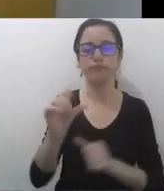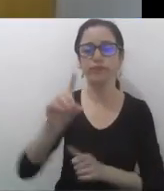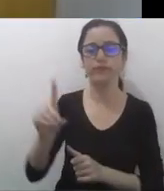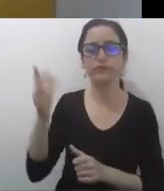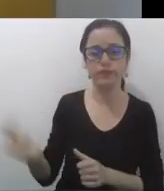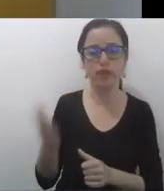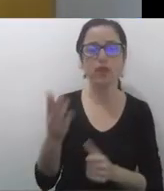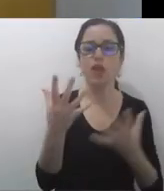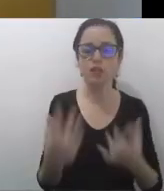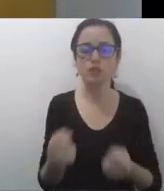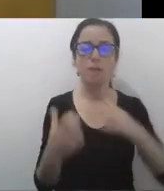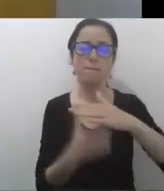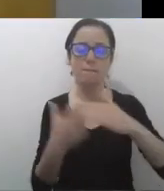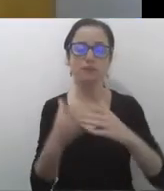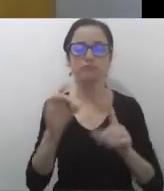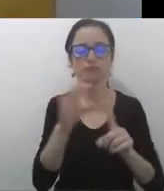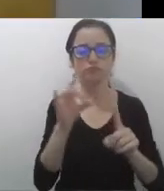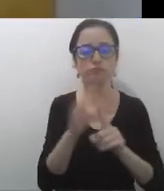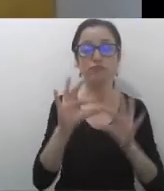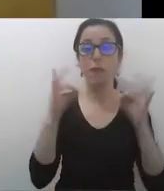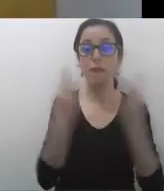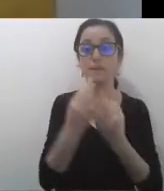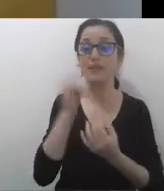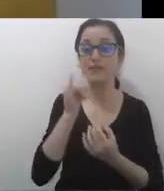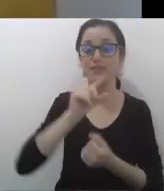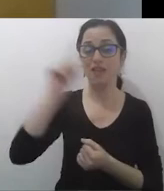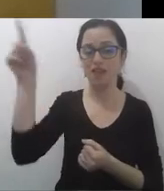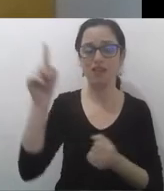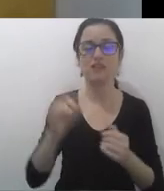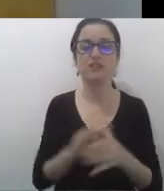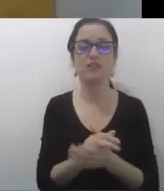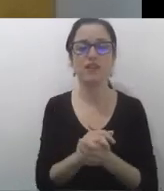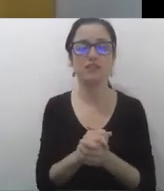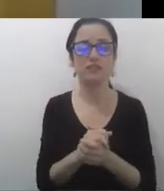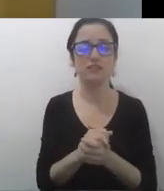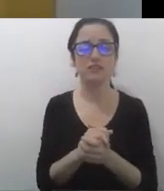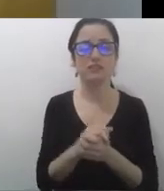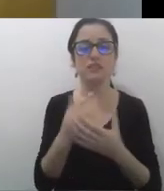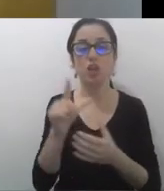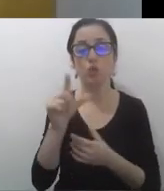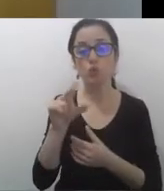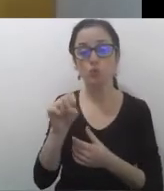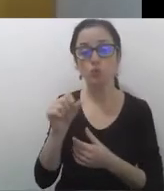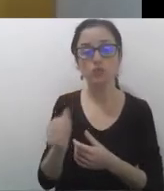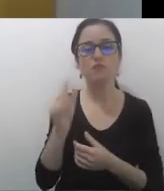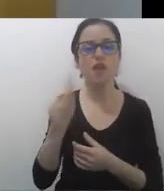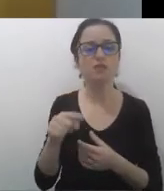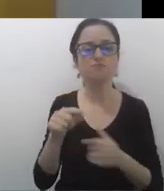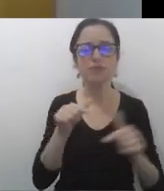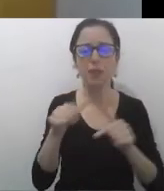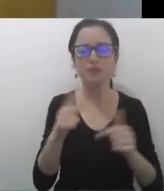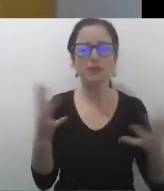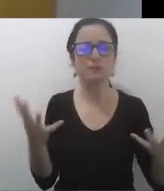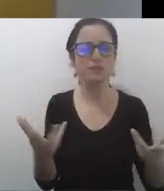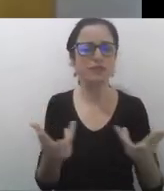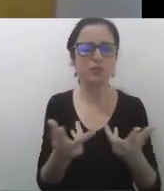torna designer, assume a sua empresa metalúrgica da família na Itália, etc. Mas a Luisa Sambonet, que